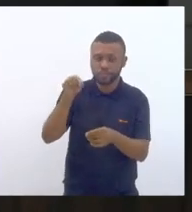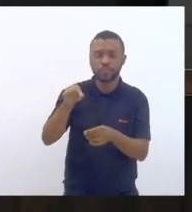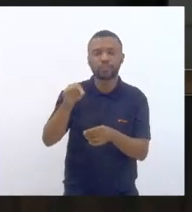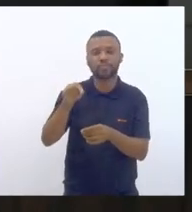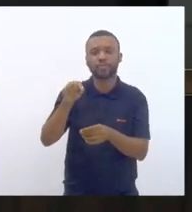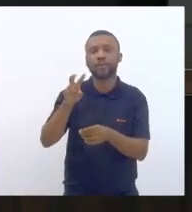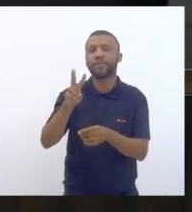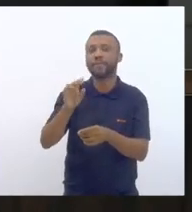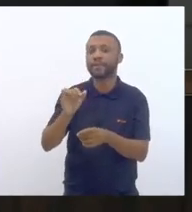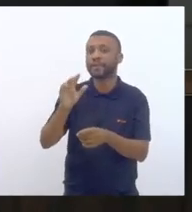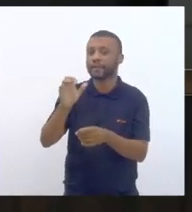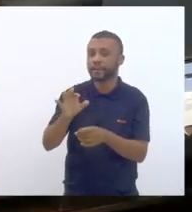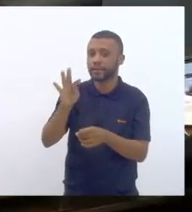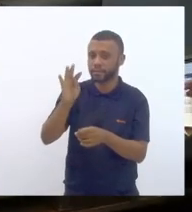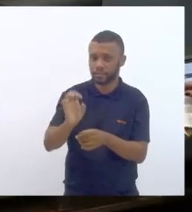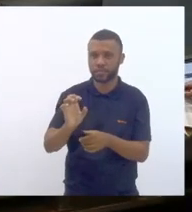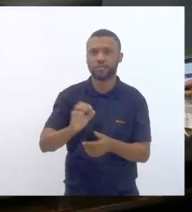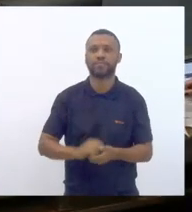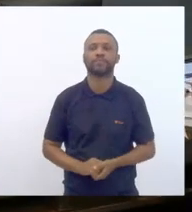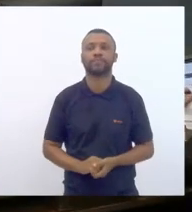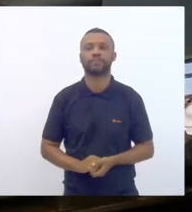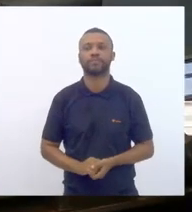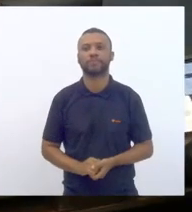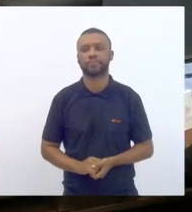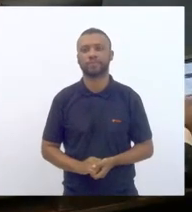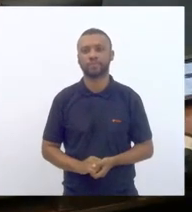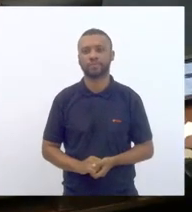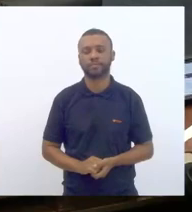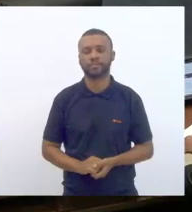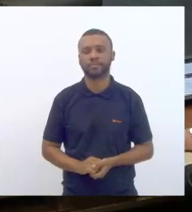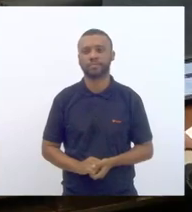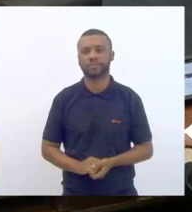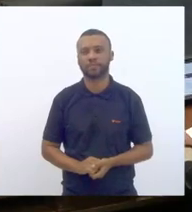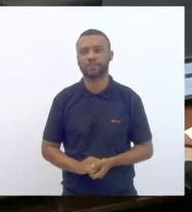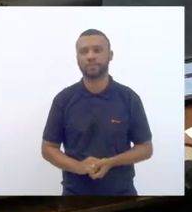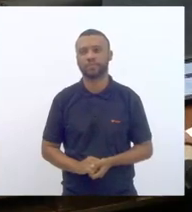pro Vicente. Pode. O deputado deve saber,